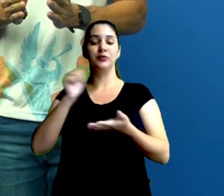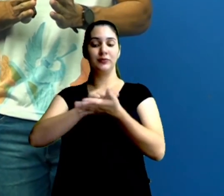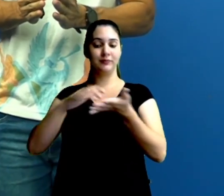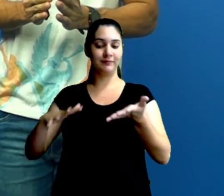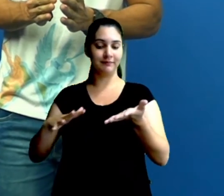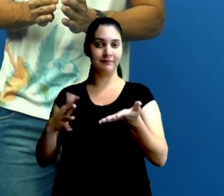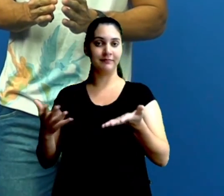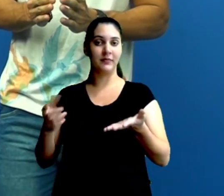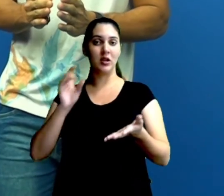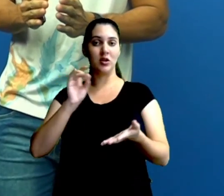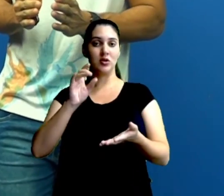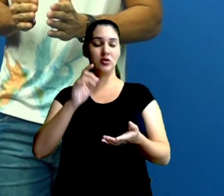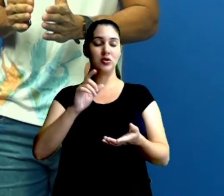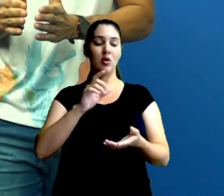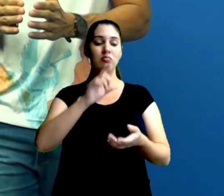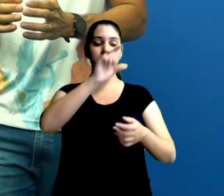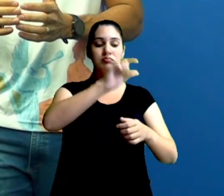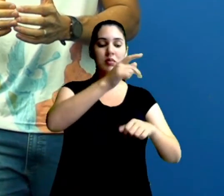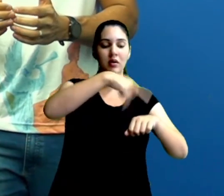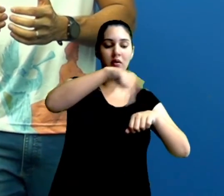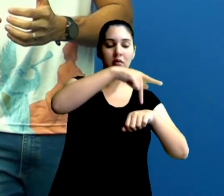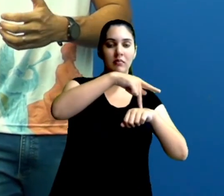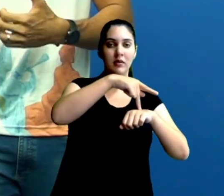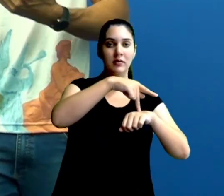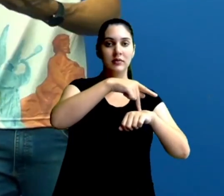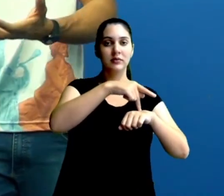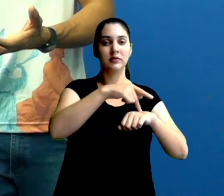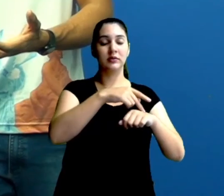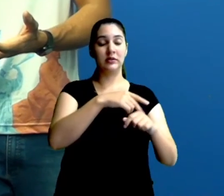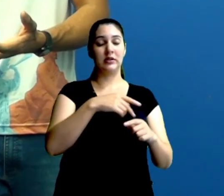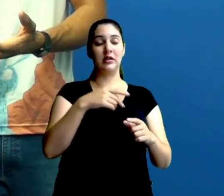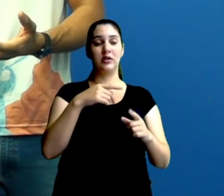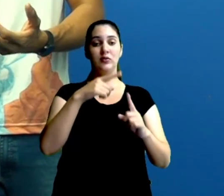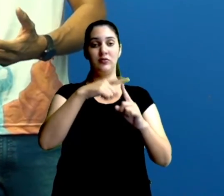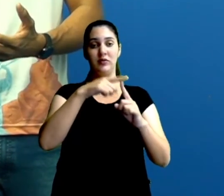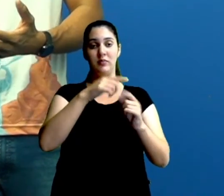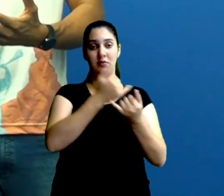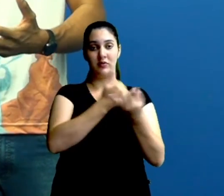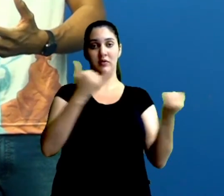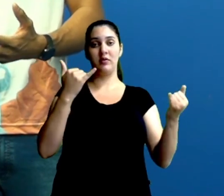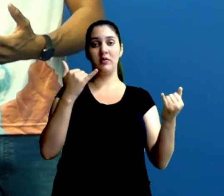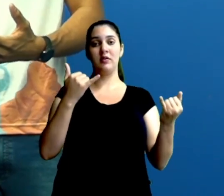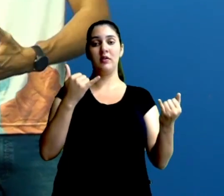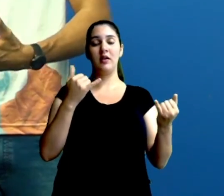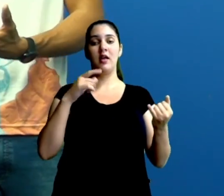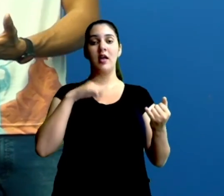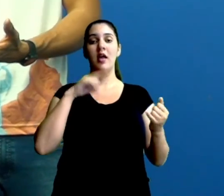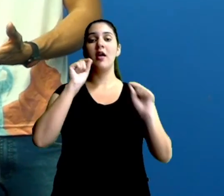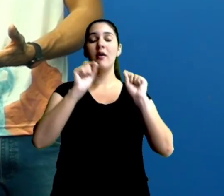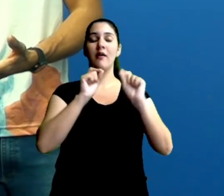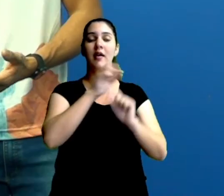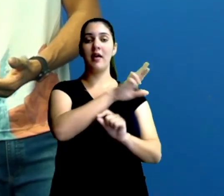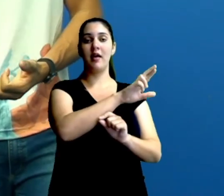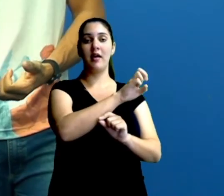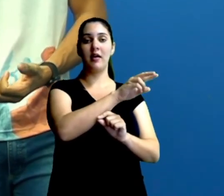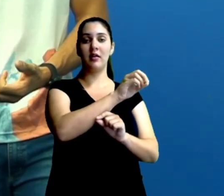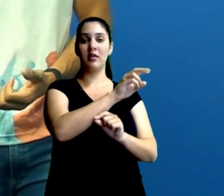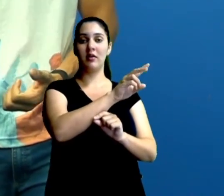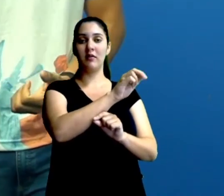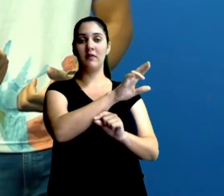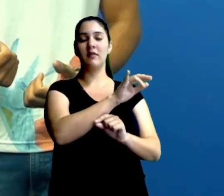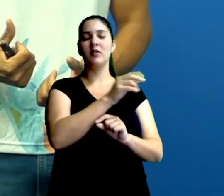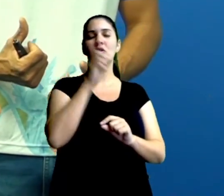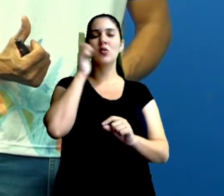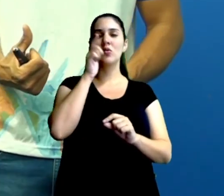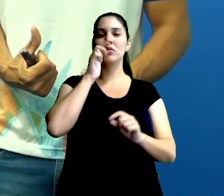E apenas uma pequena parte das fontes de energia advém daquelas que são renováveis. Ou seja, a gente